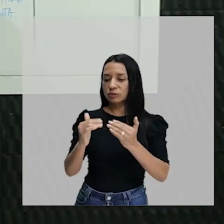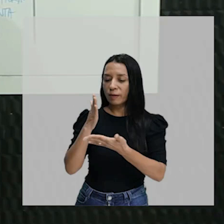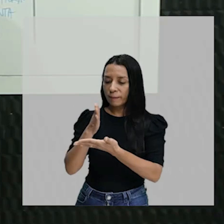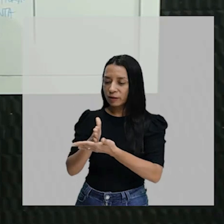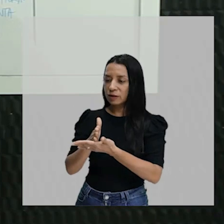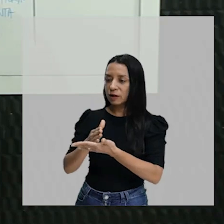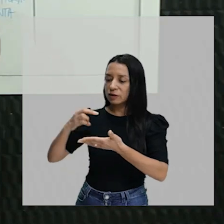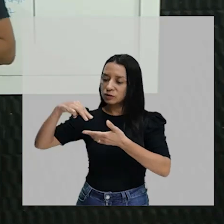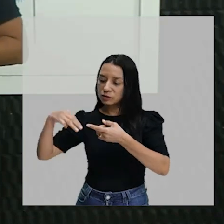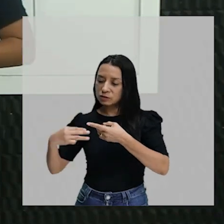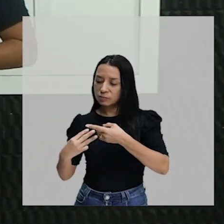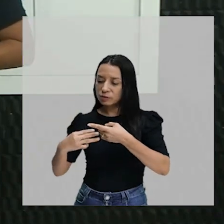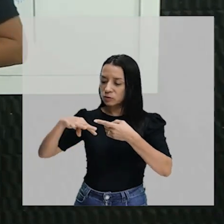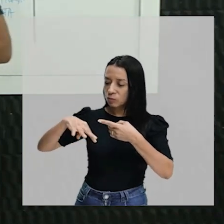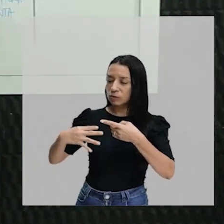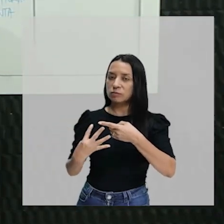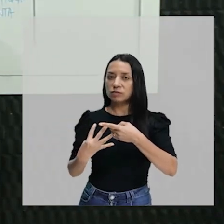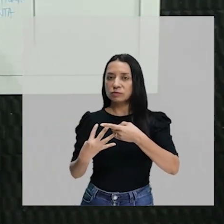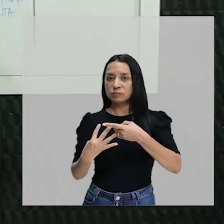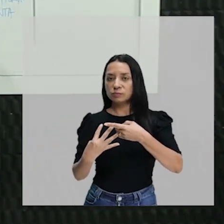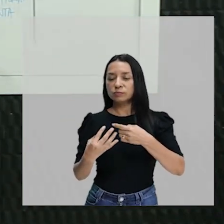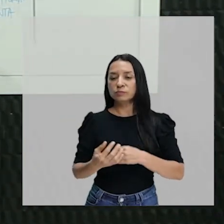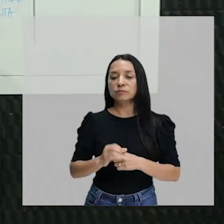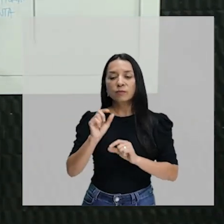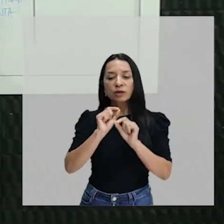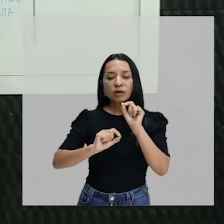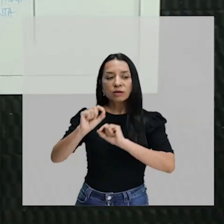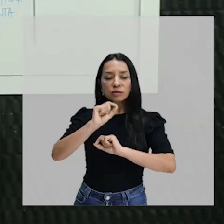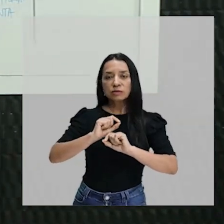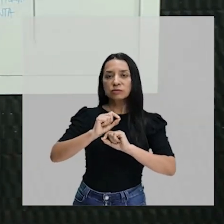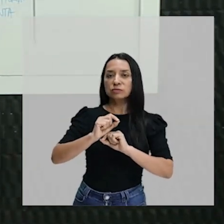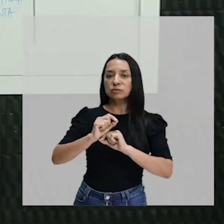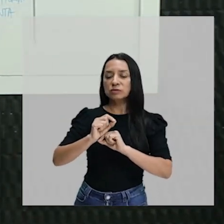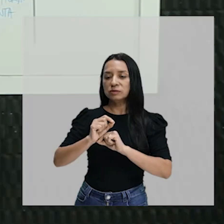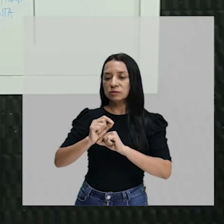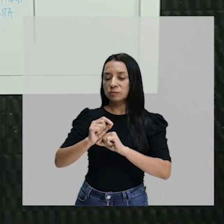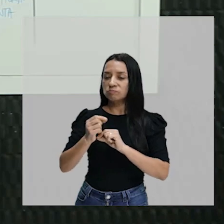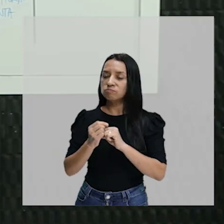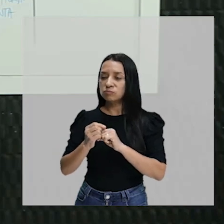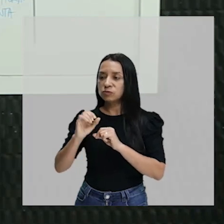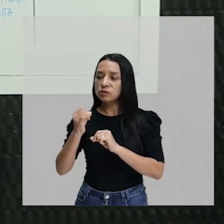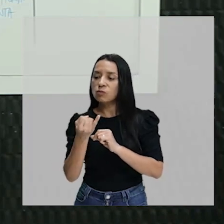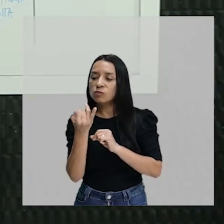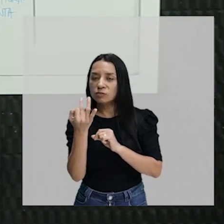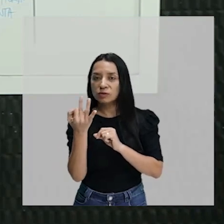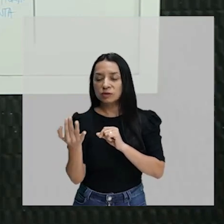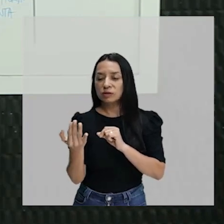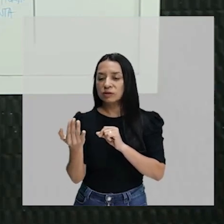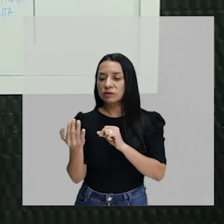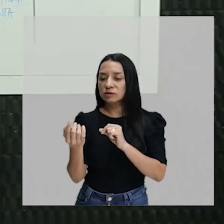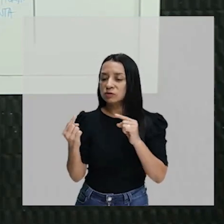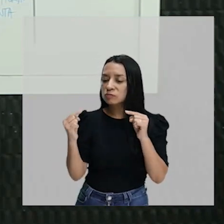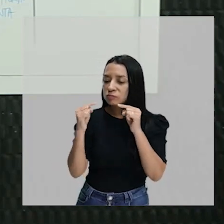diminui até essa parte diminui a quarta parte tá isso a questão grandezas diretamente proporcional quando você